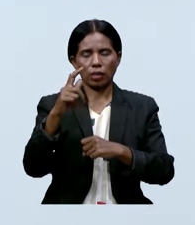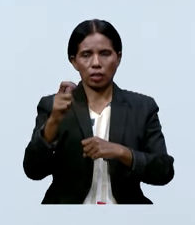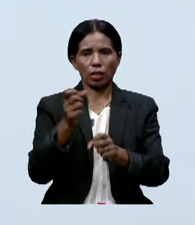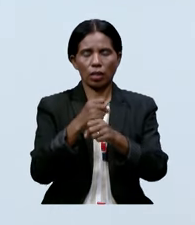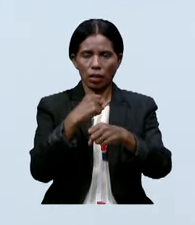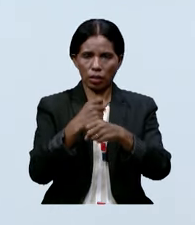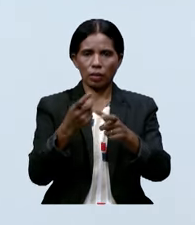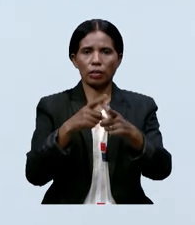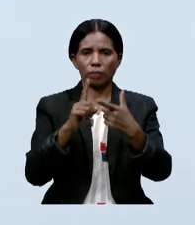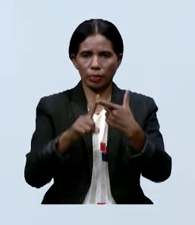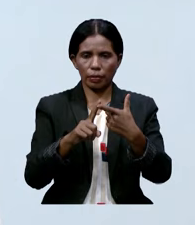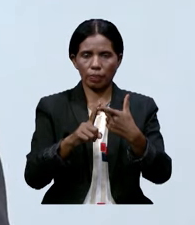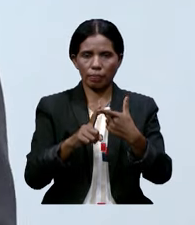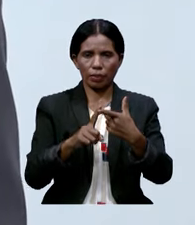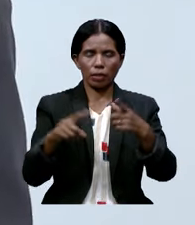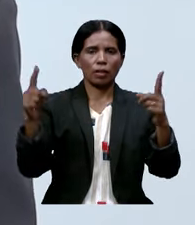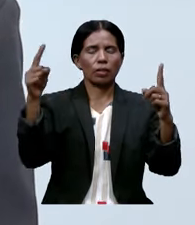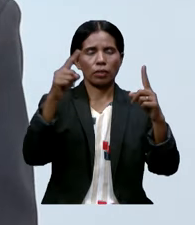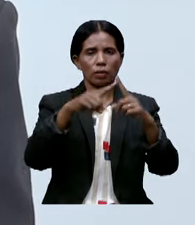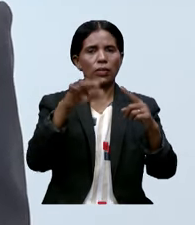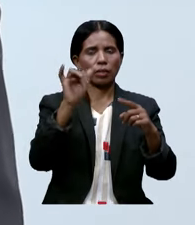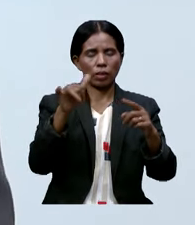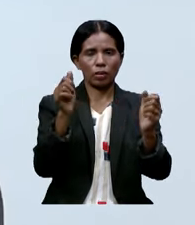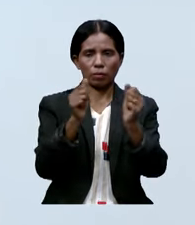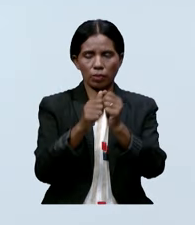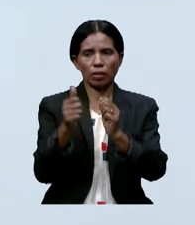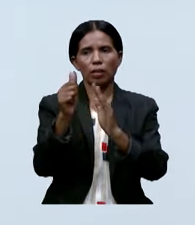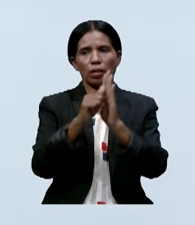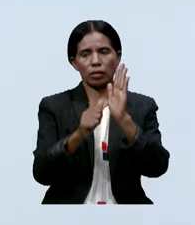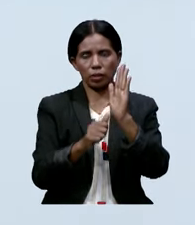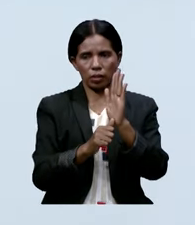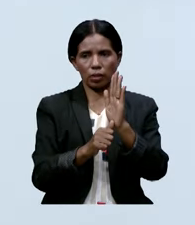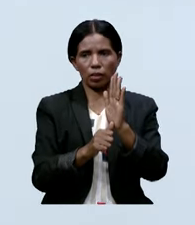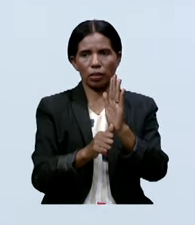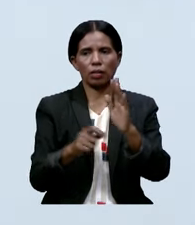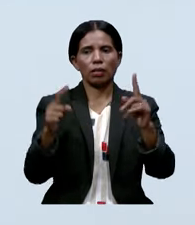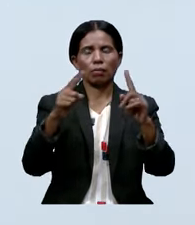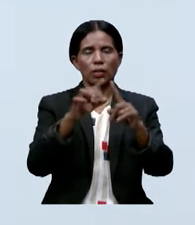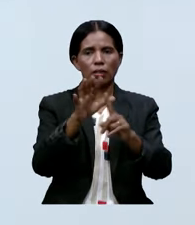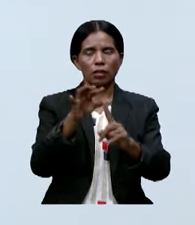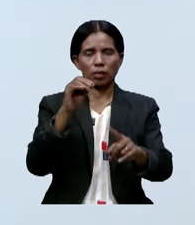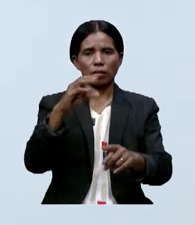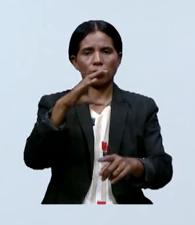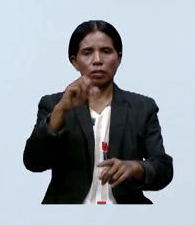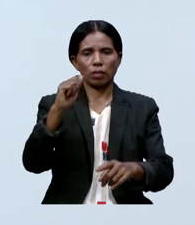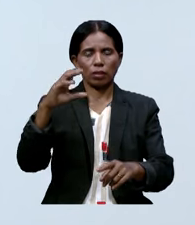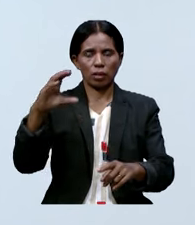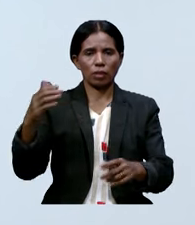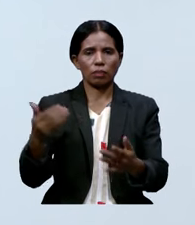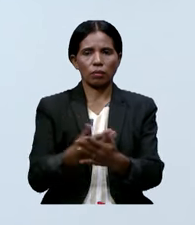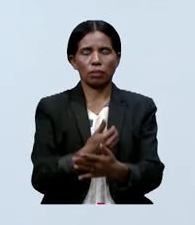para depois bele torre consenso se dá se a bel concorda a agenda ona ba eleição ba comissário CAC me vai me